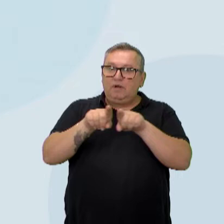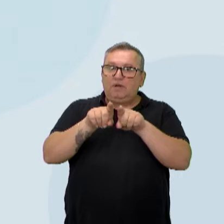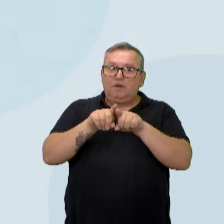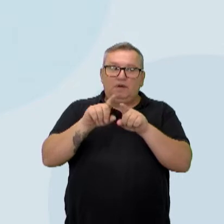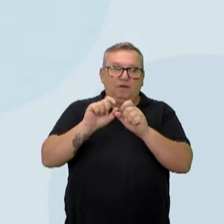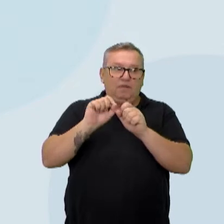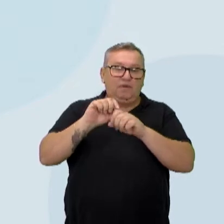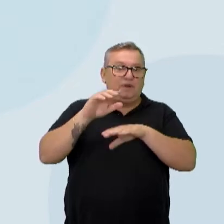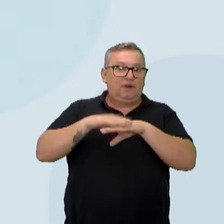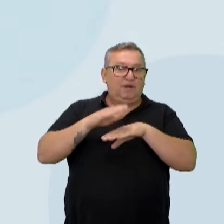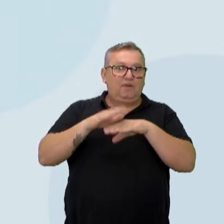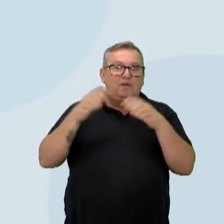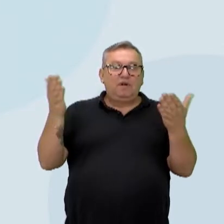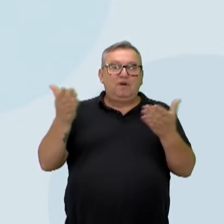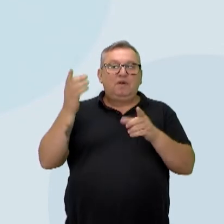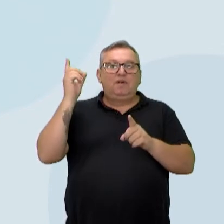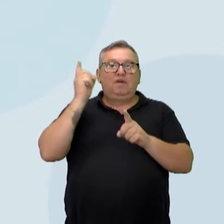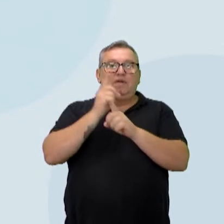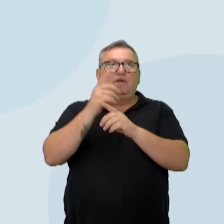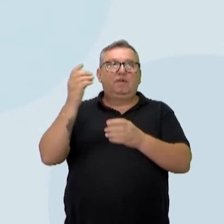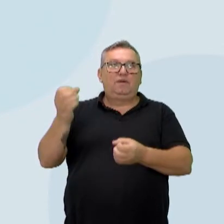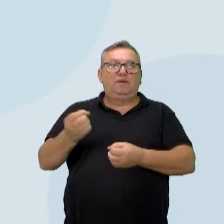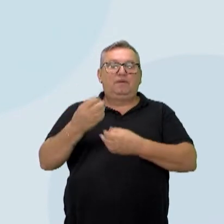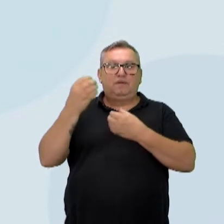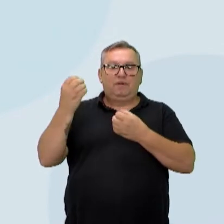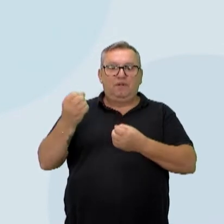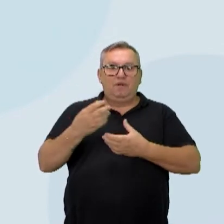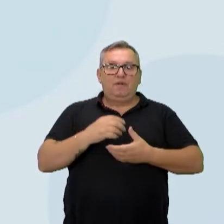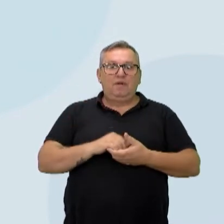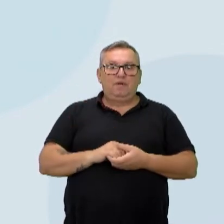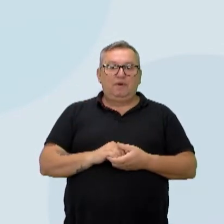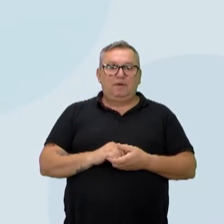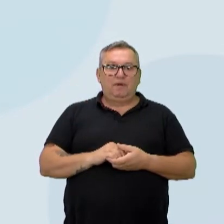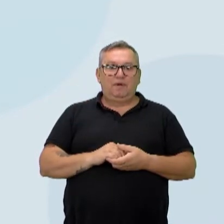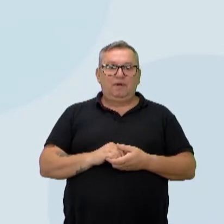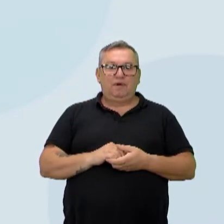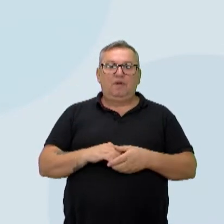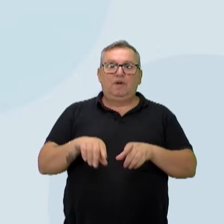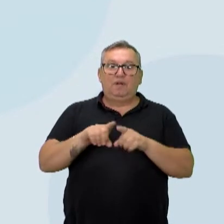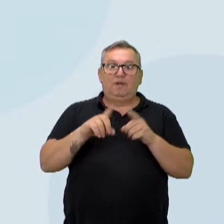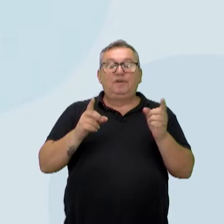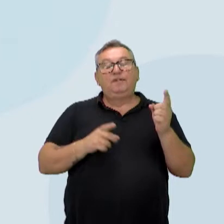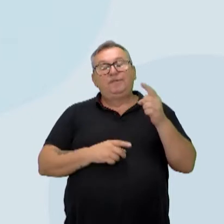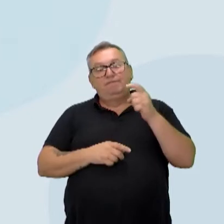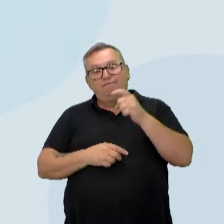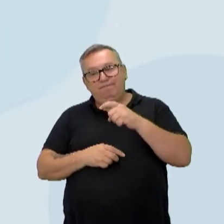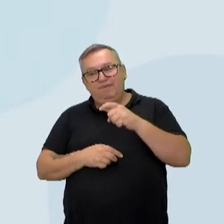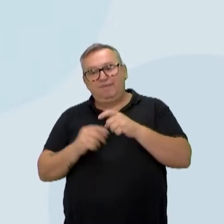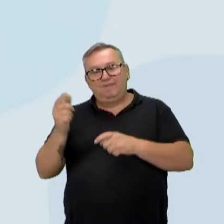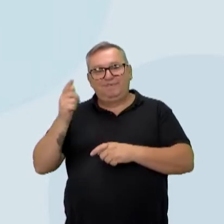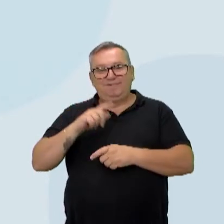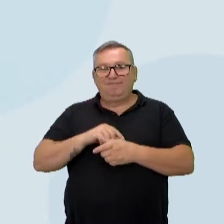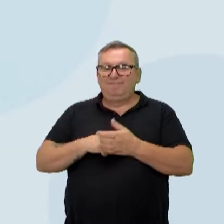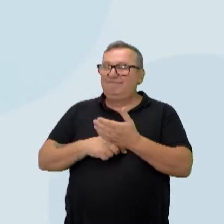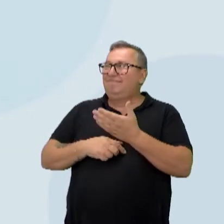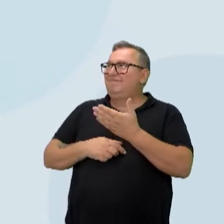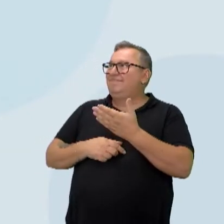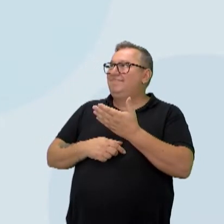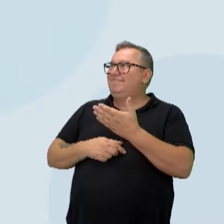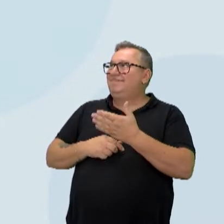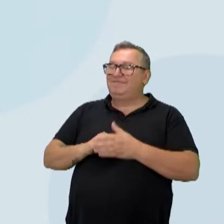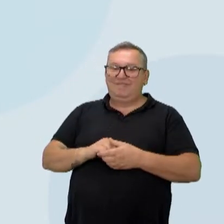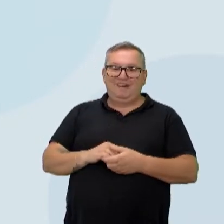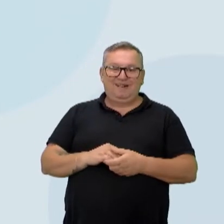de fazer, localizar informações explícitas no texto. E a Pro volta aqui com muita calma para a gente achar